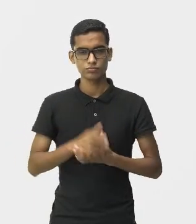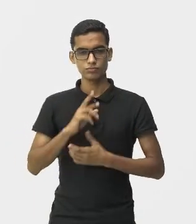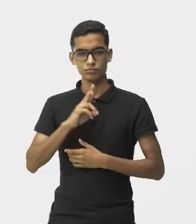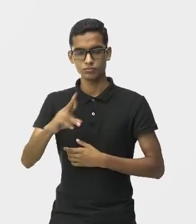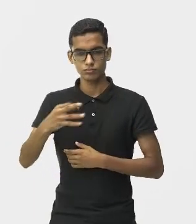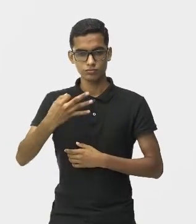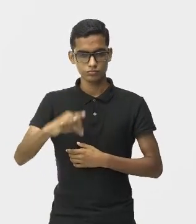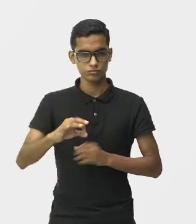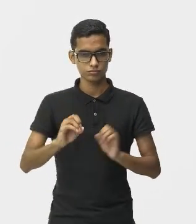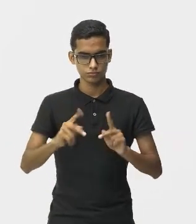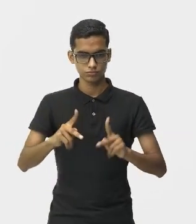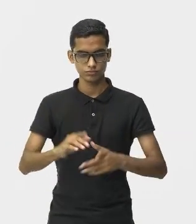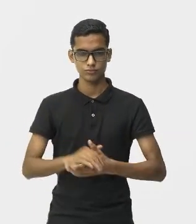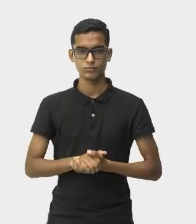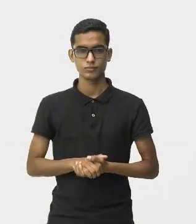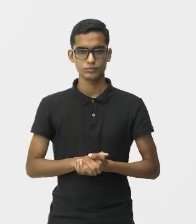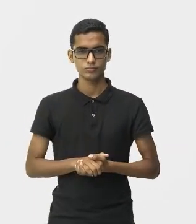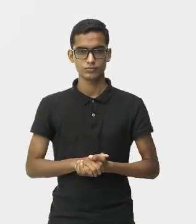e o gabarito da aula.